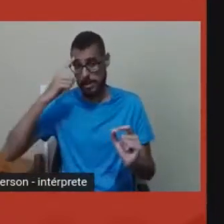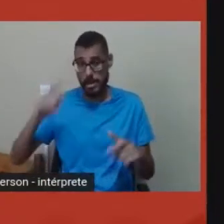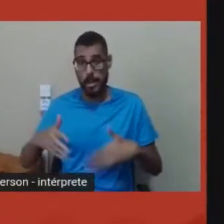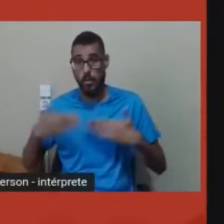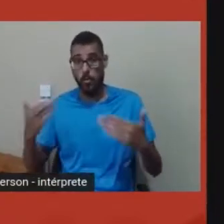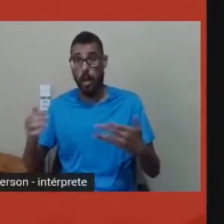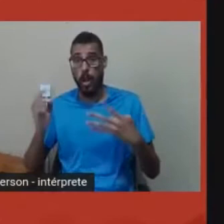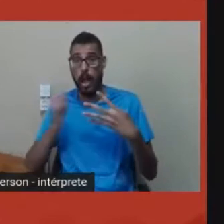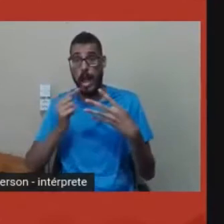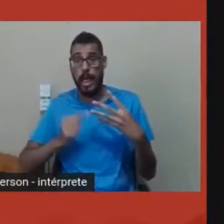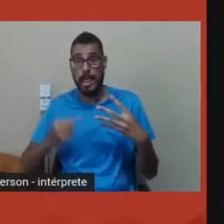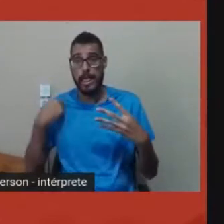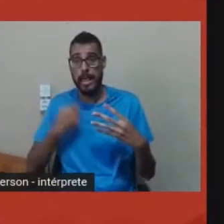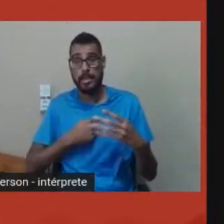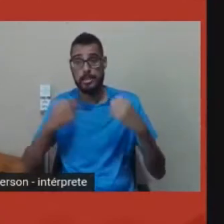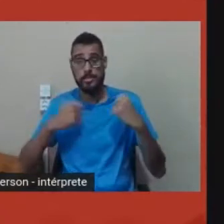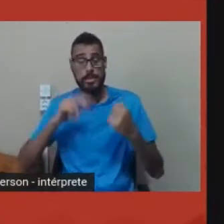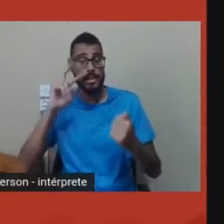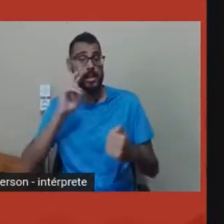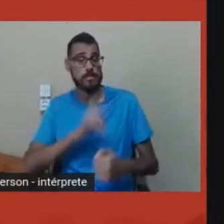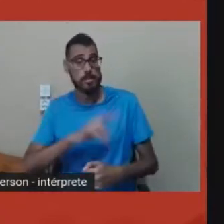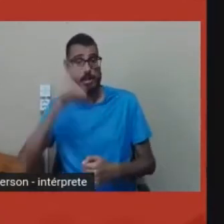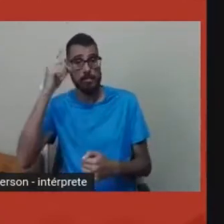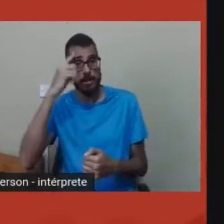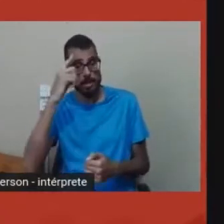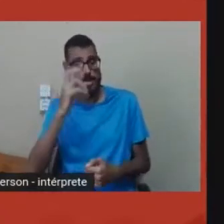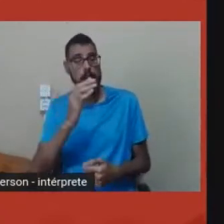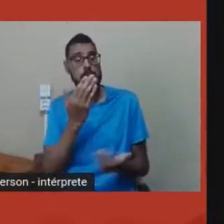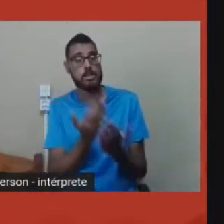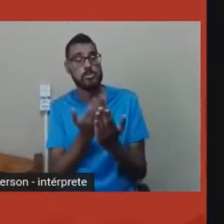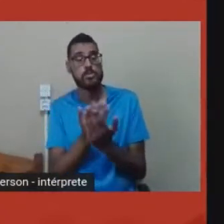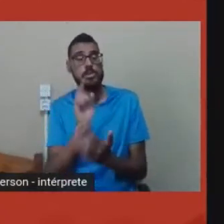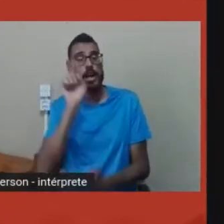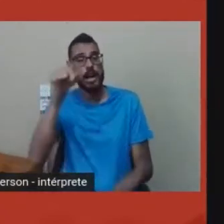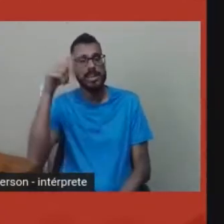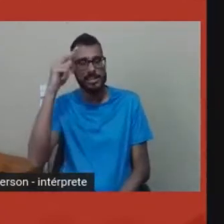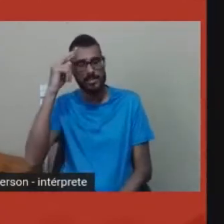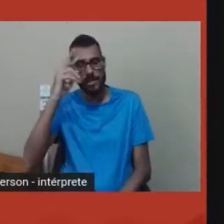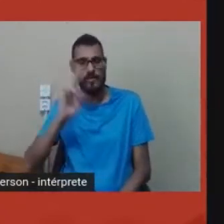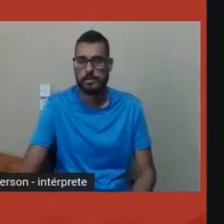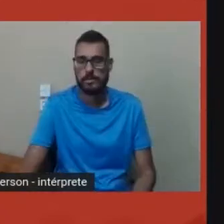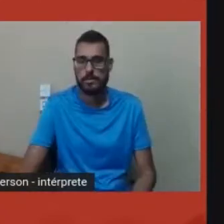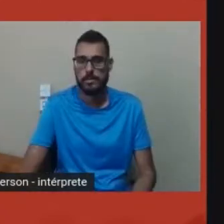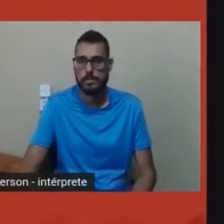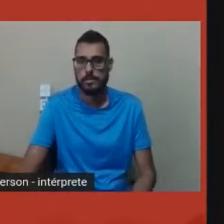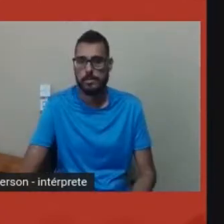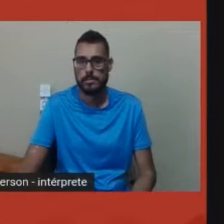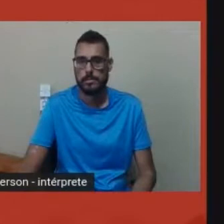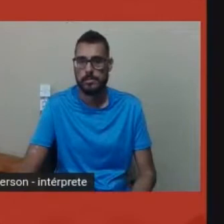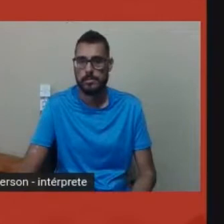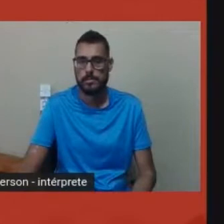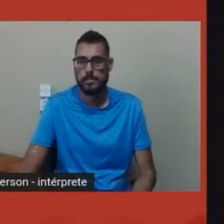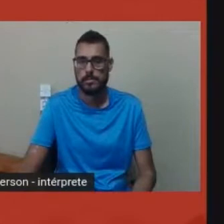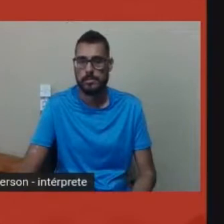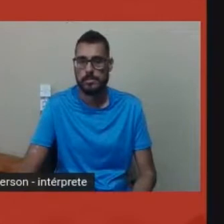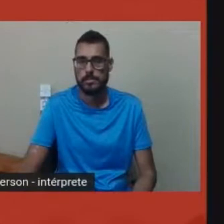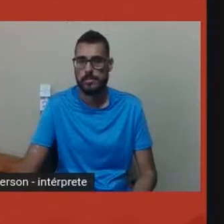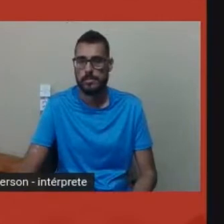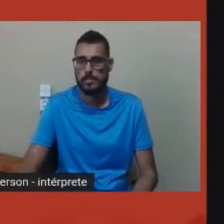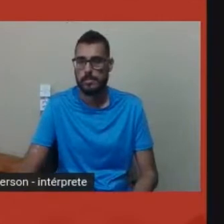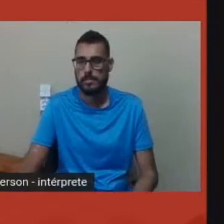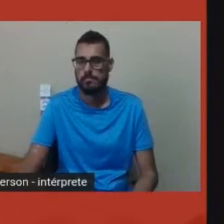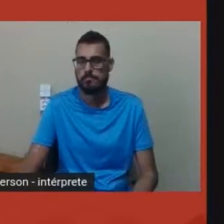e estudar na segunda-feira para vir à tona na próxima parte da oficina. Será que tem a ver com a queda